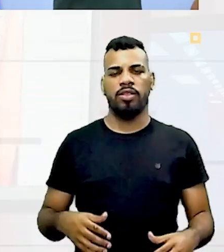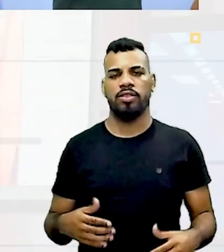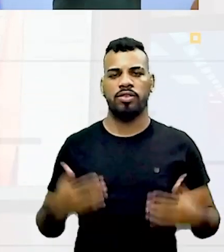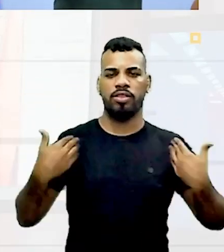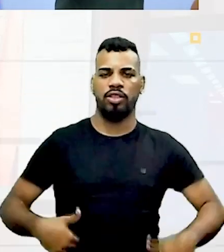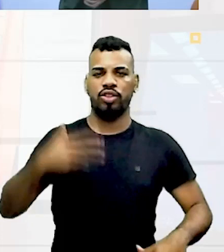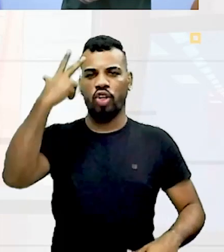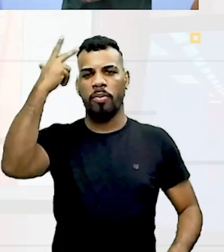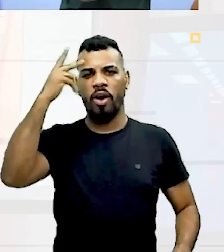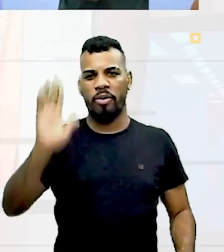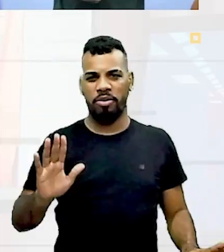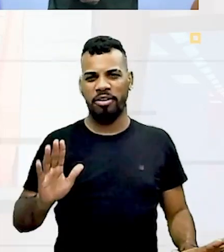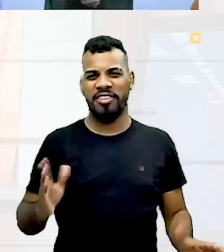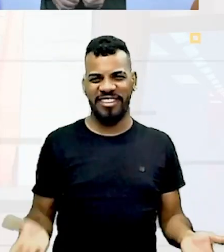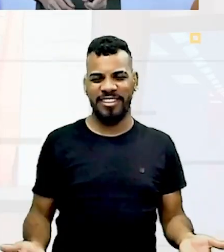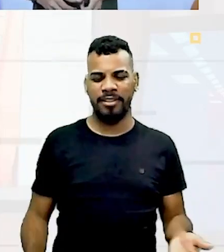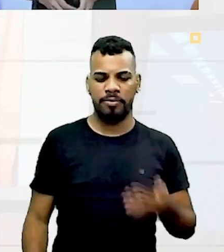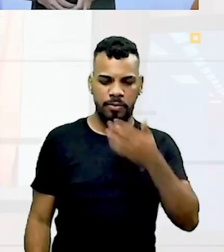estado normal.